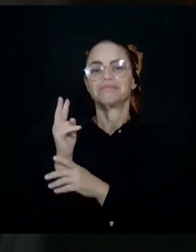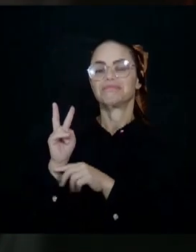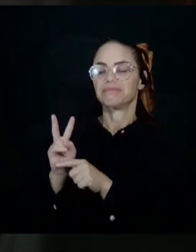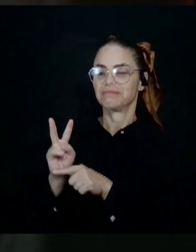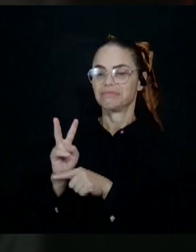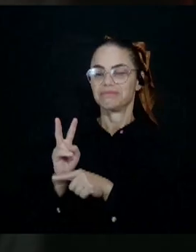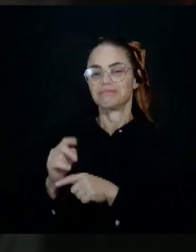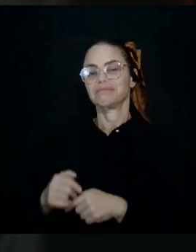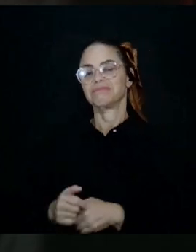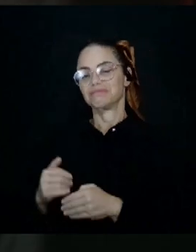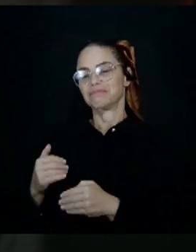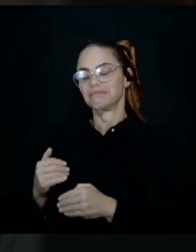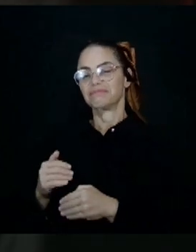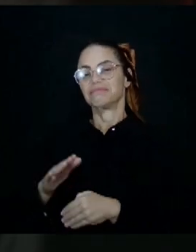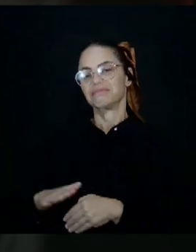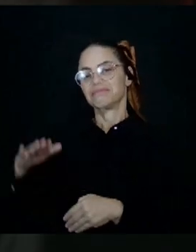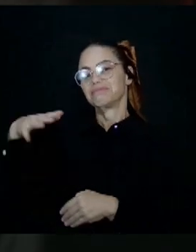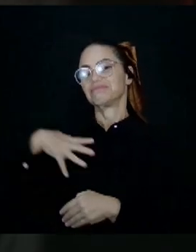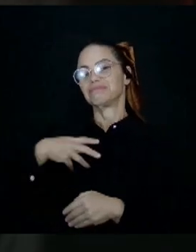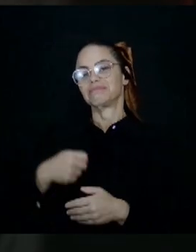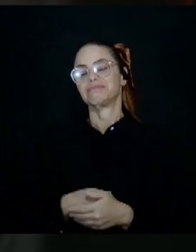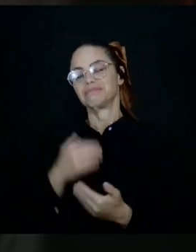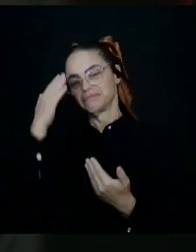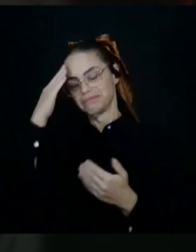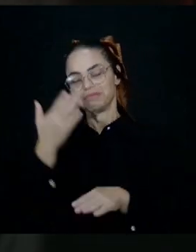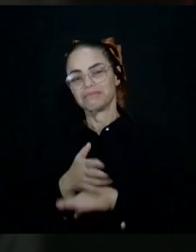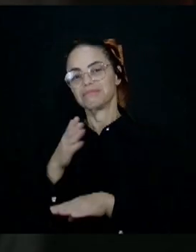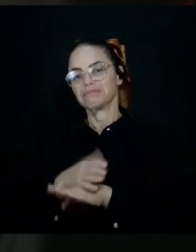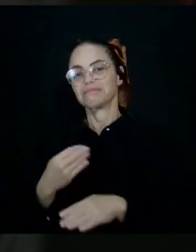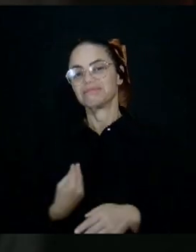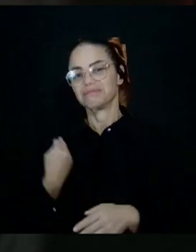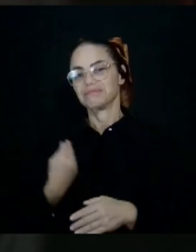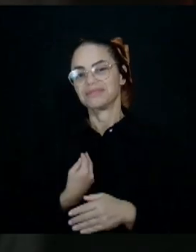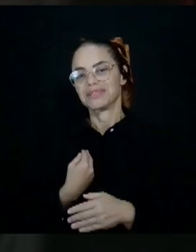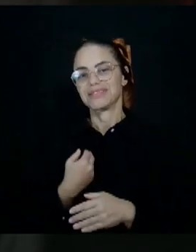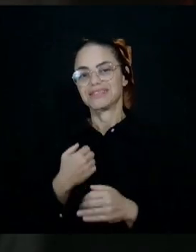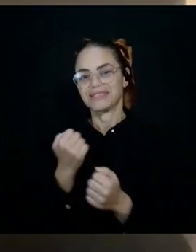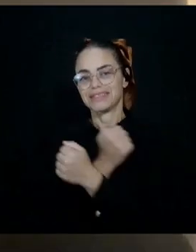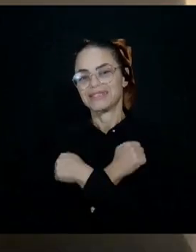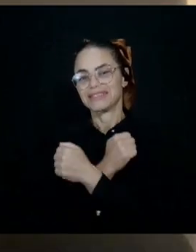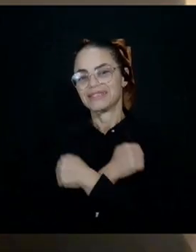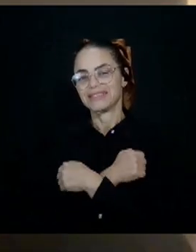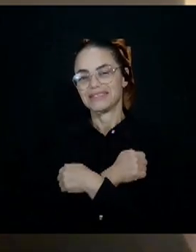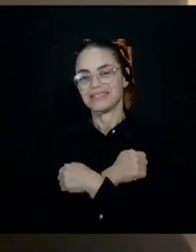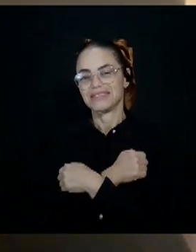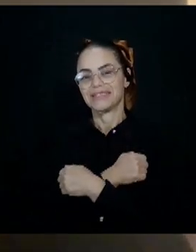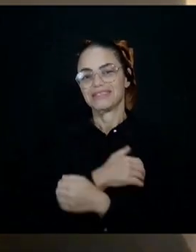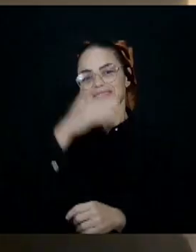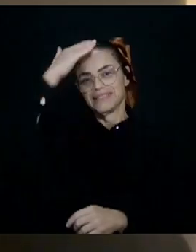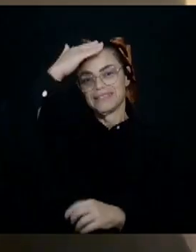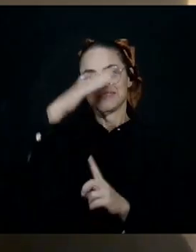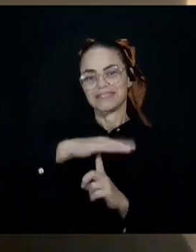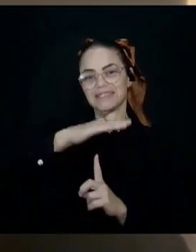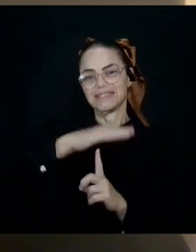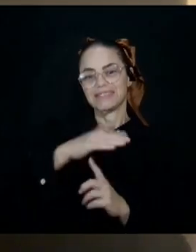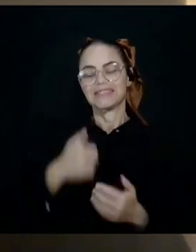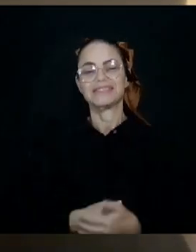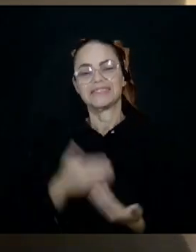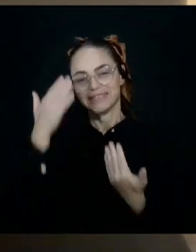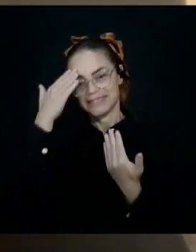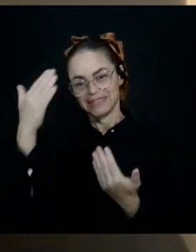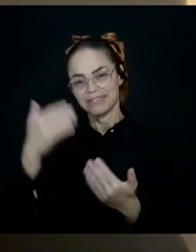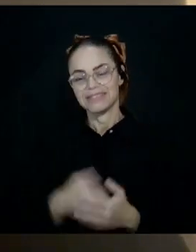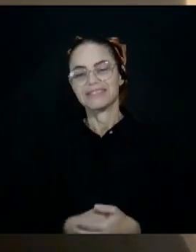sua participação, pela sua presença. Um abração para todo mundo aí do Paraná, viu, Lute? Eu que agradeço o convite, Rúbia,